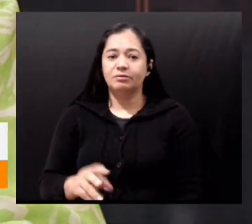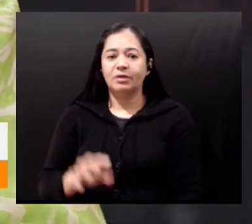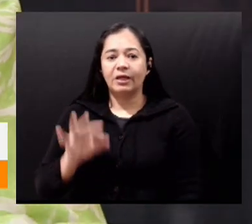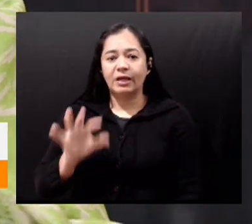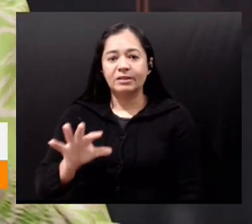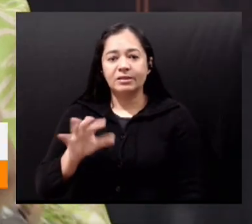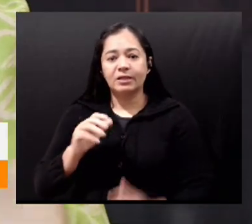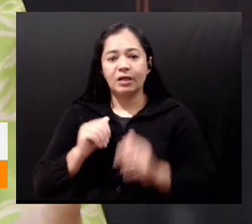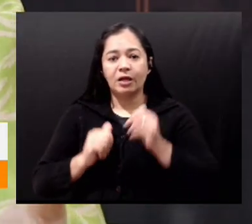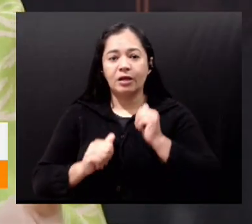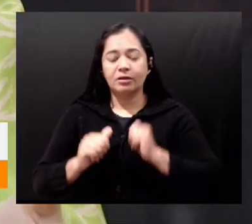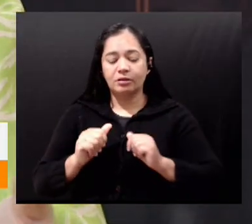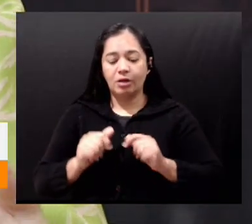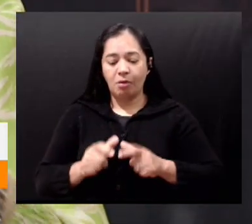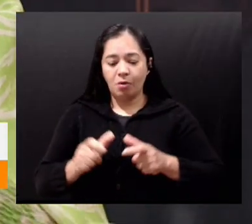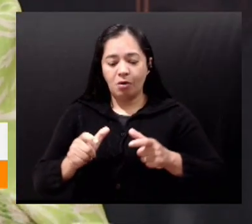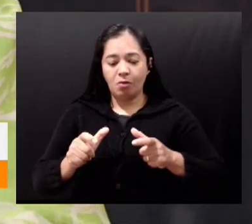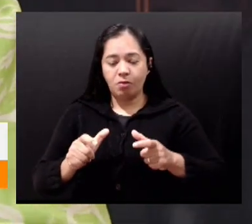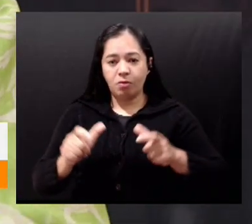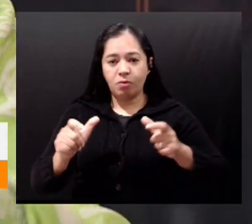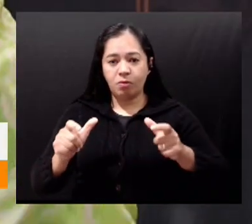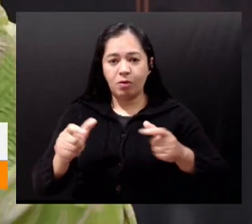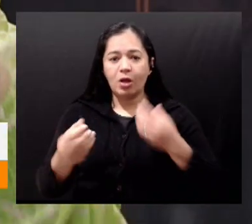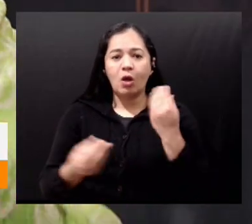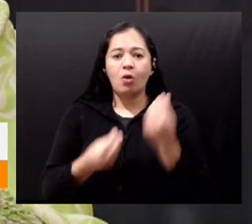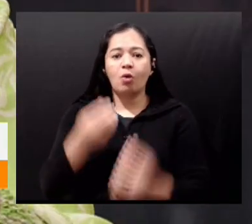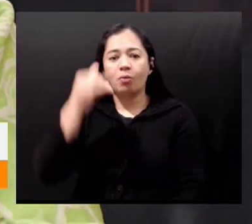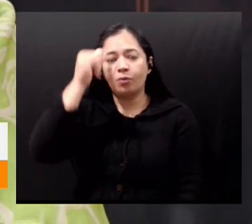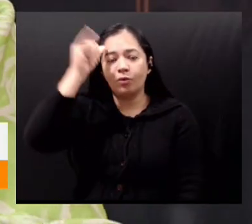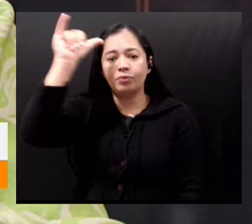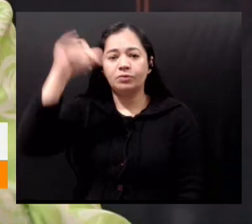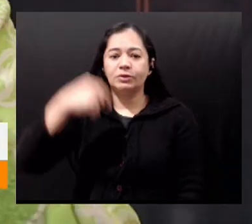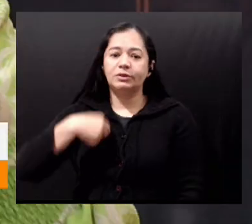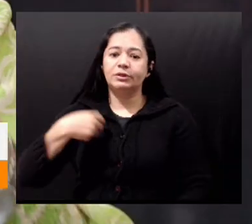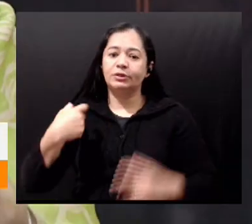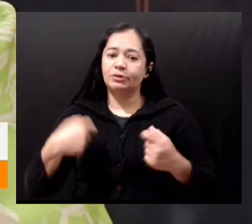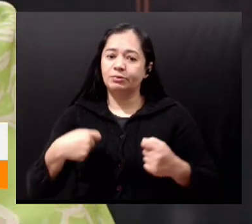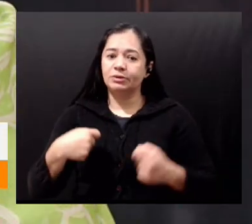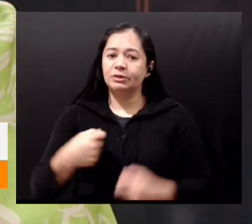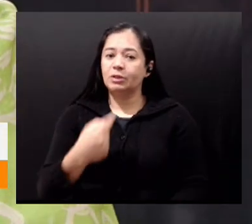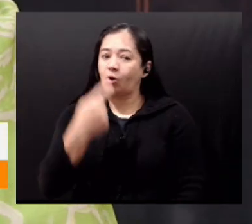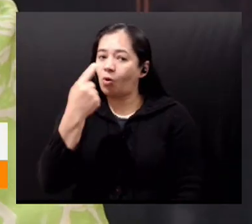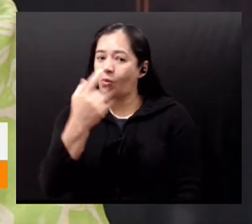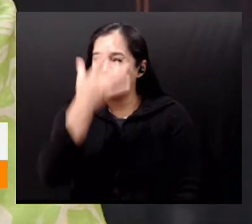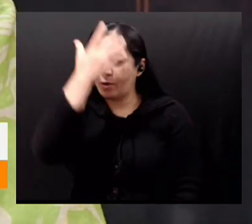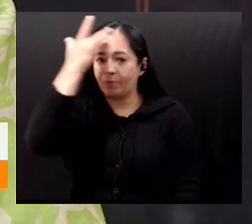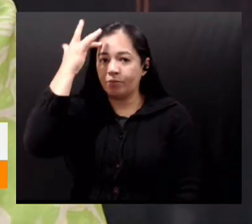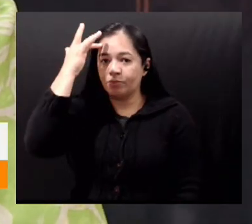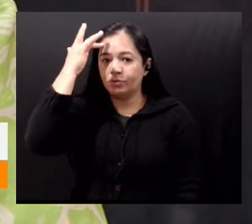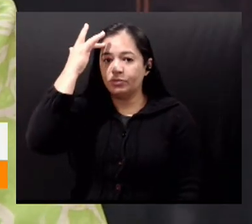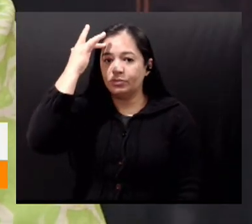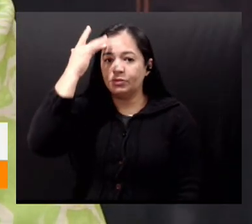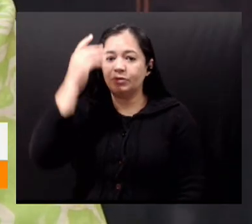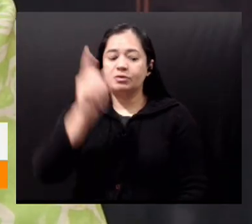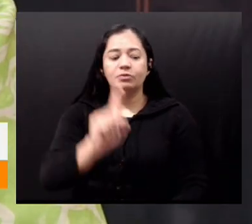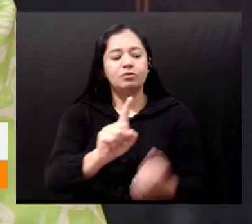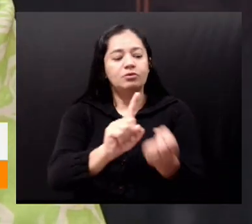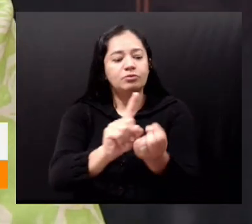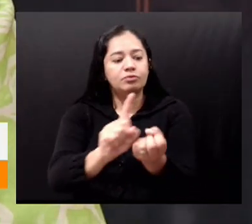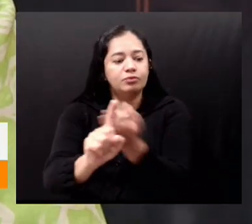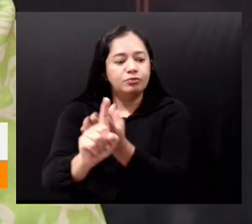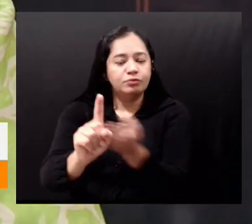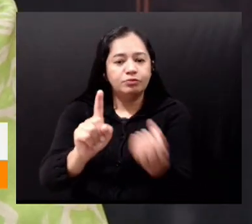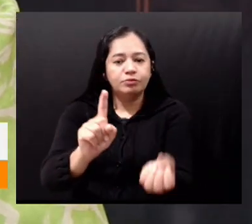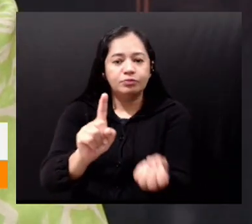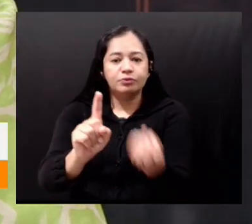aumentando. Como evitar isso? Eu preciso que alguém faça boas intervenções para que chega